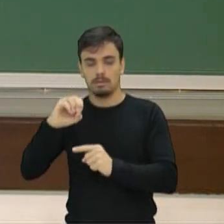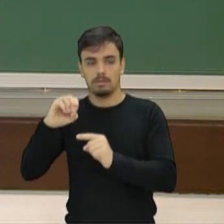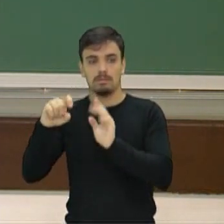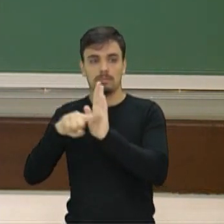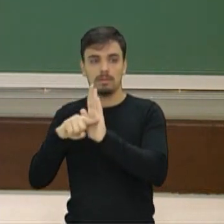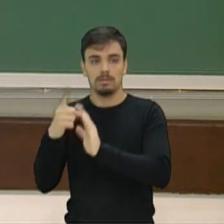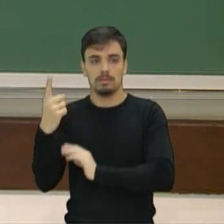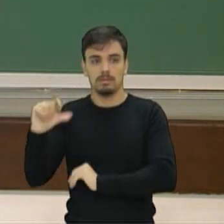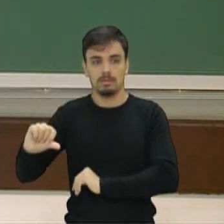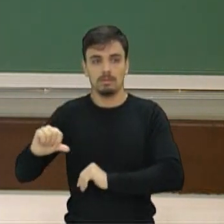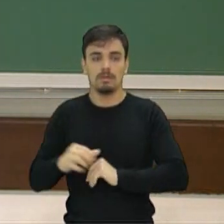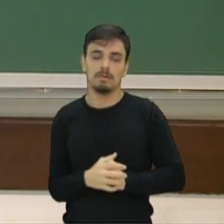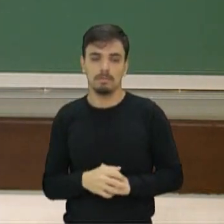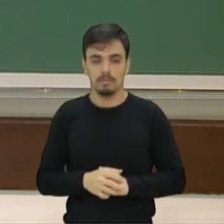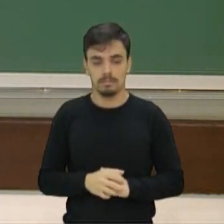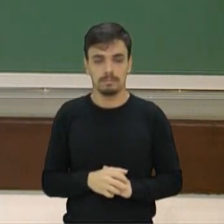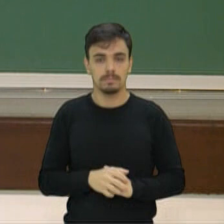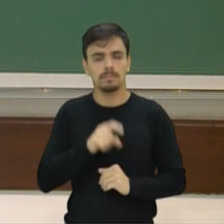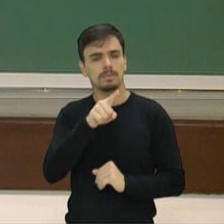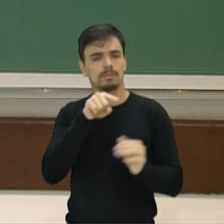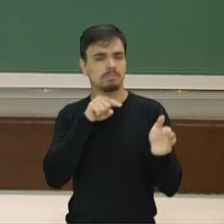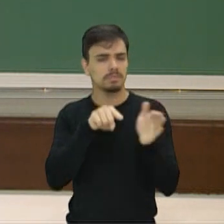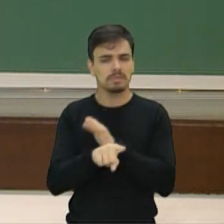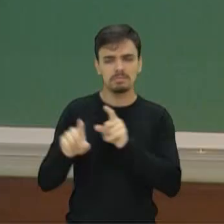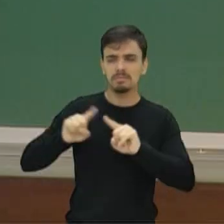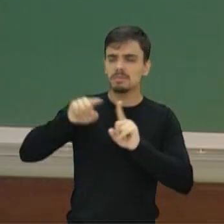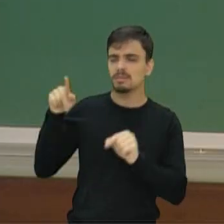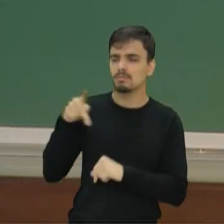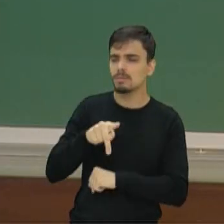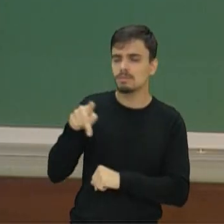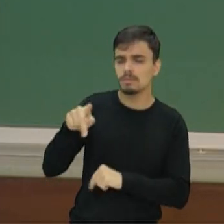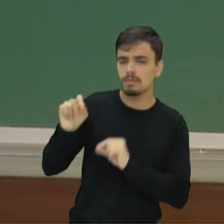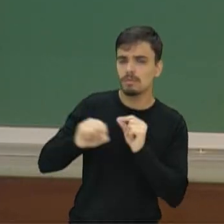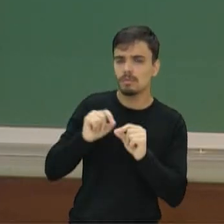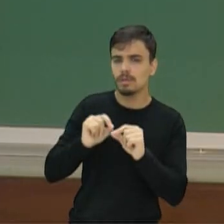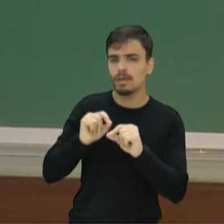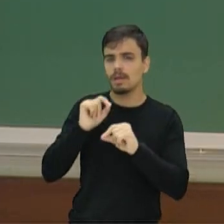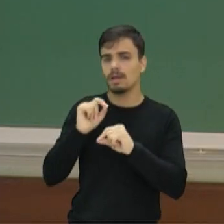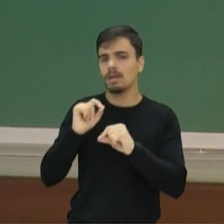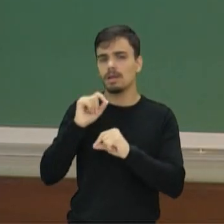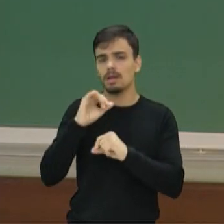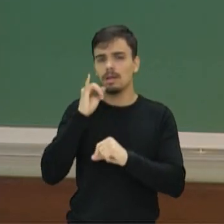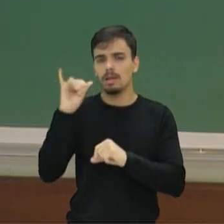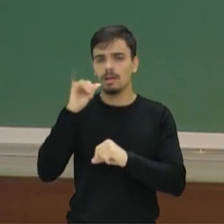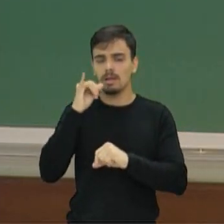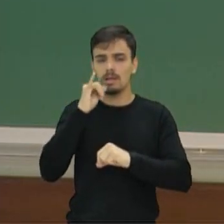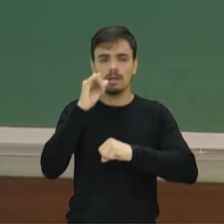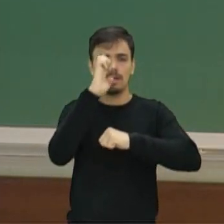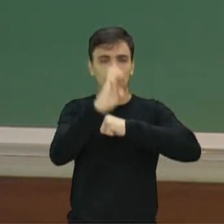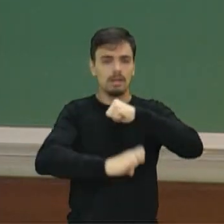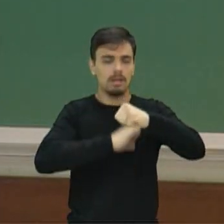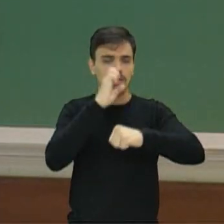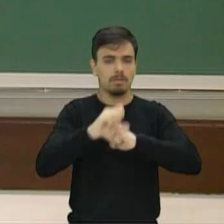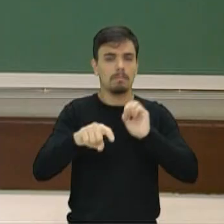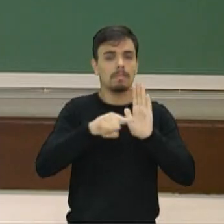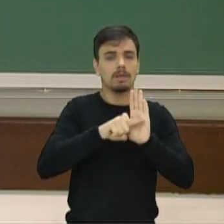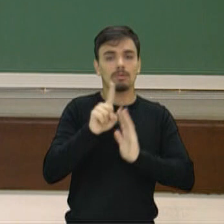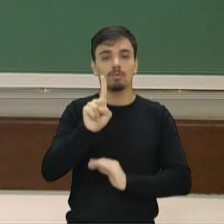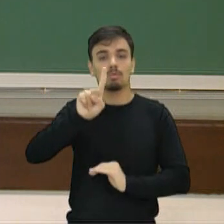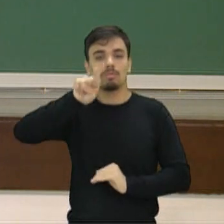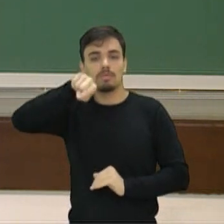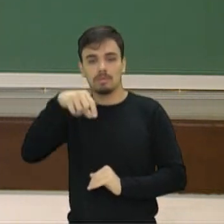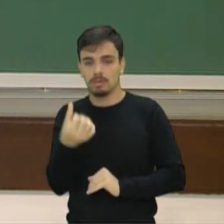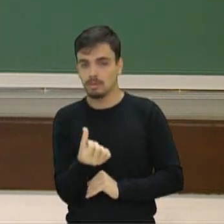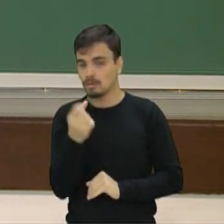19. Pessoal, você deve se perguntar, professor, mas a carga do elétron não é menos 1,6? Pessoal, tome cuidado. Olha